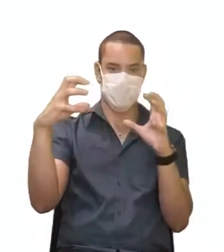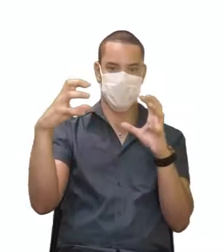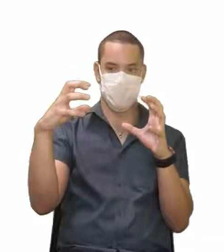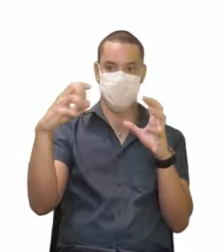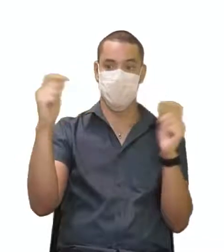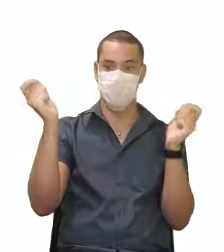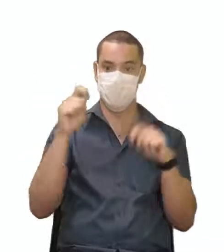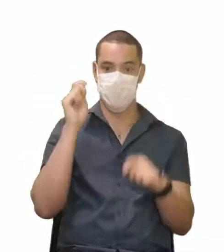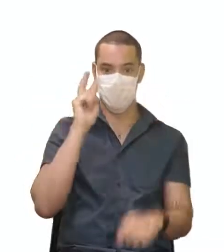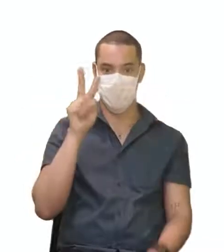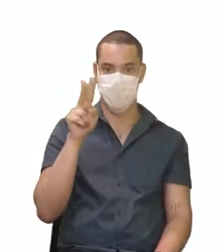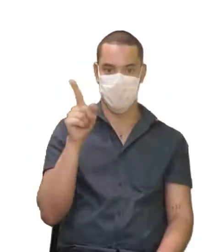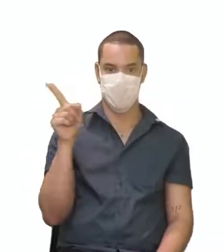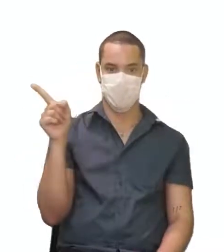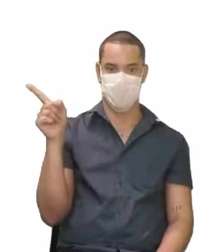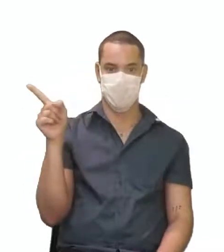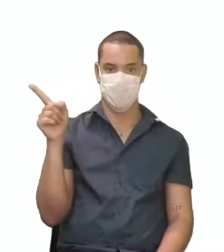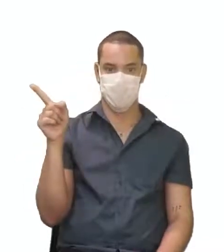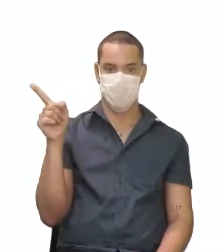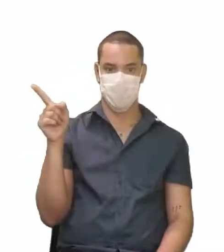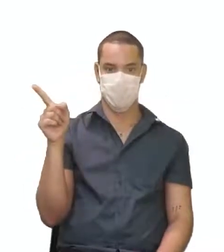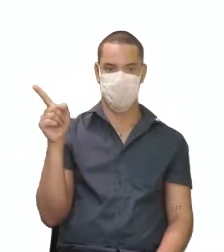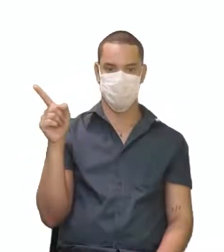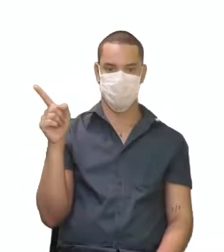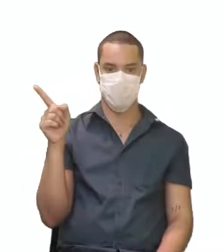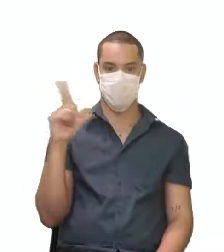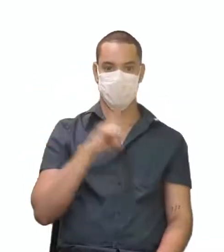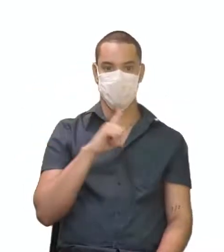ó. Dá para ver direitinho. A fibra está bem ligada aqui ao